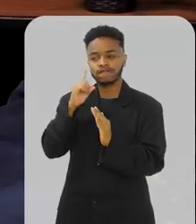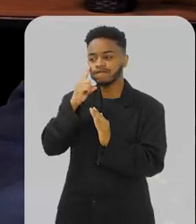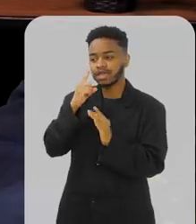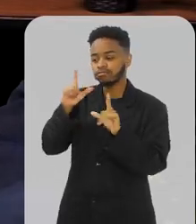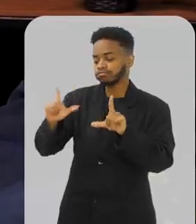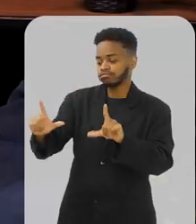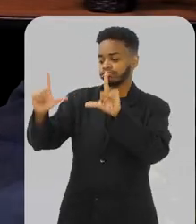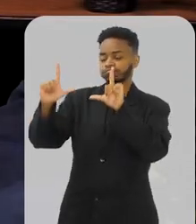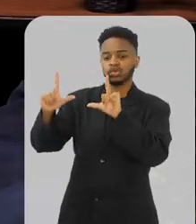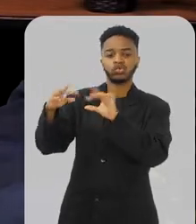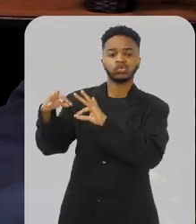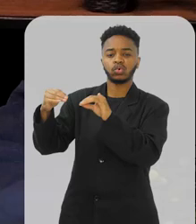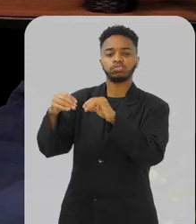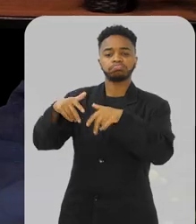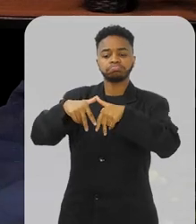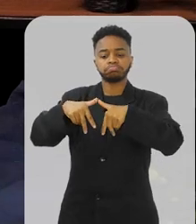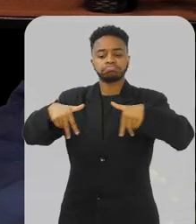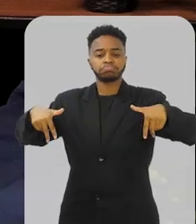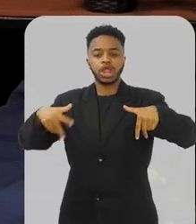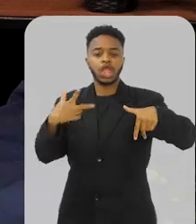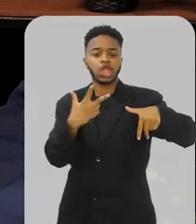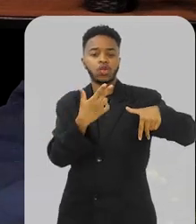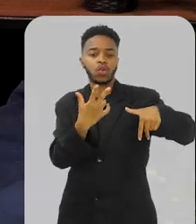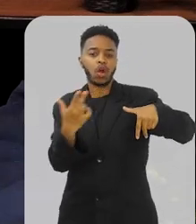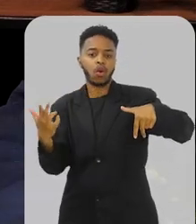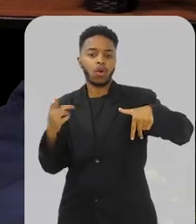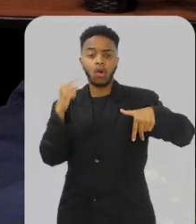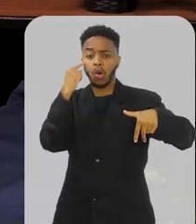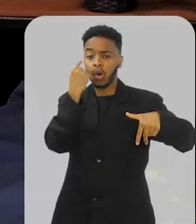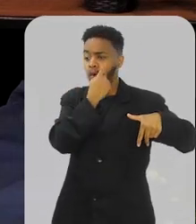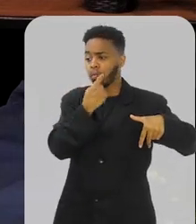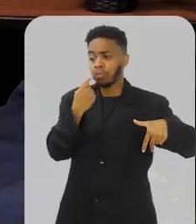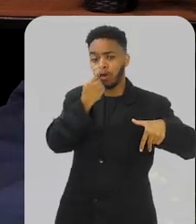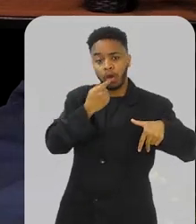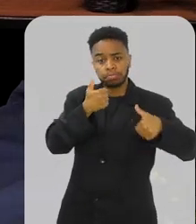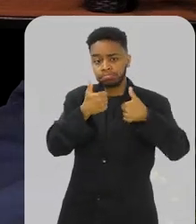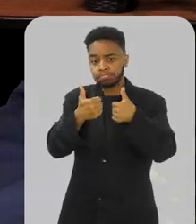placa, todo mundo igual, com olhinho, boquinha, acabou.